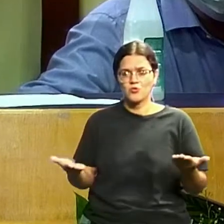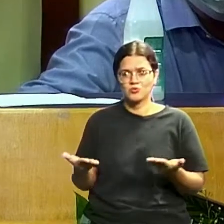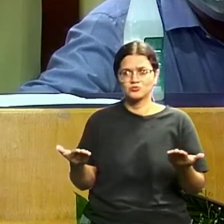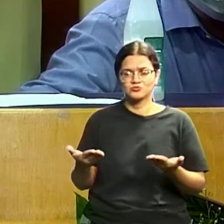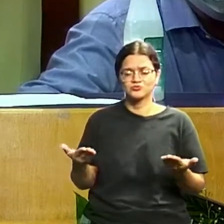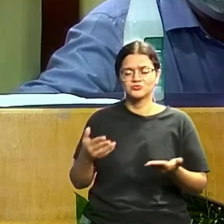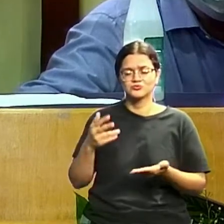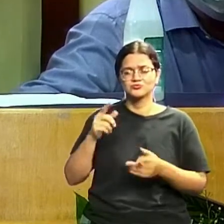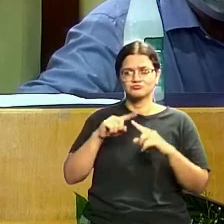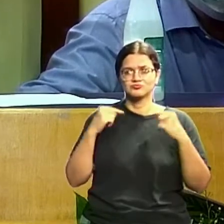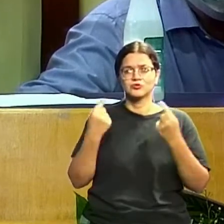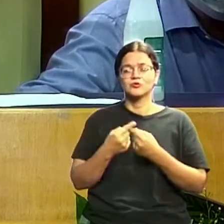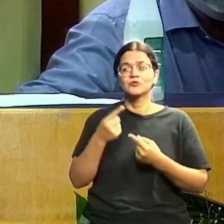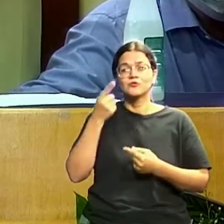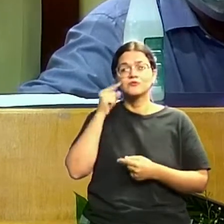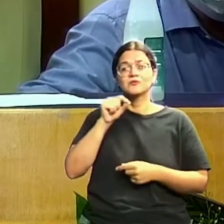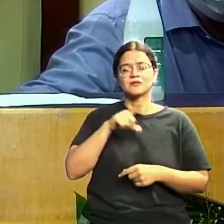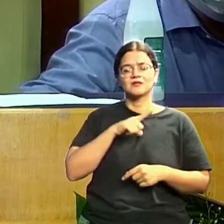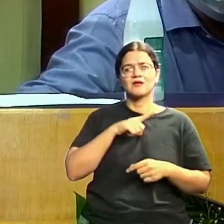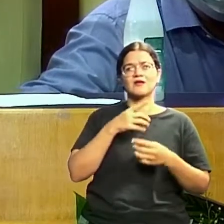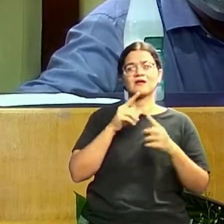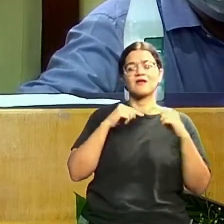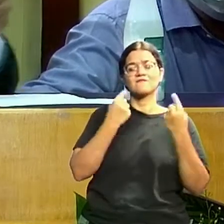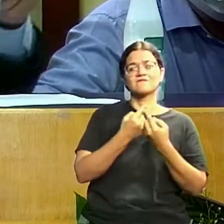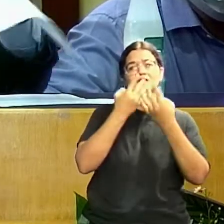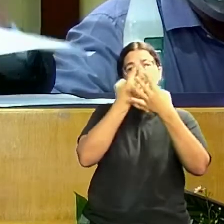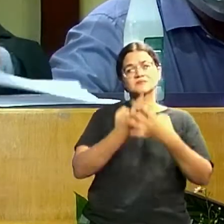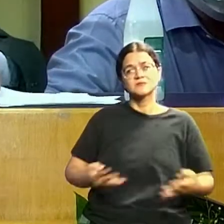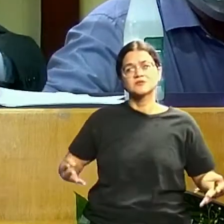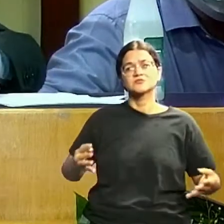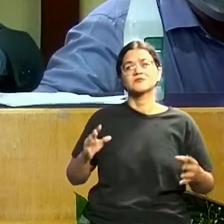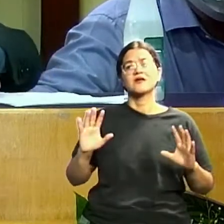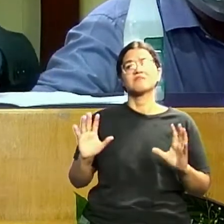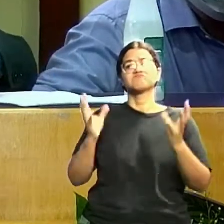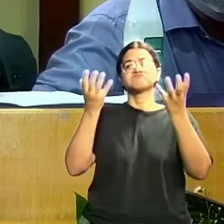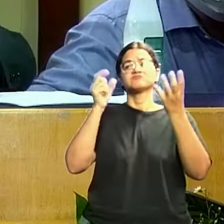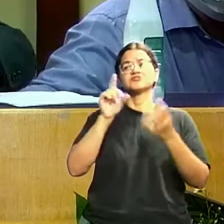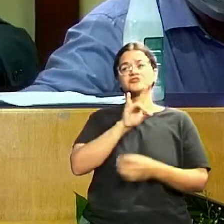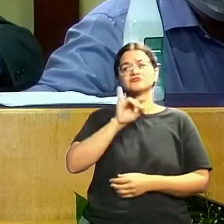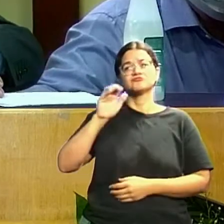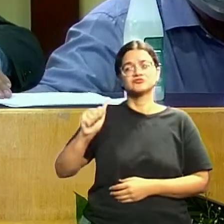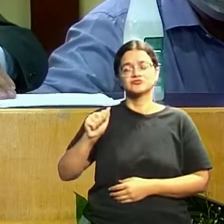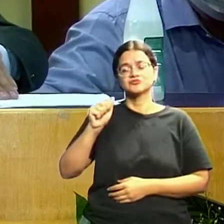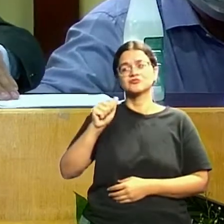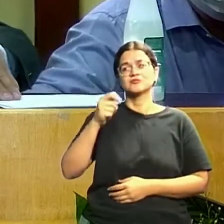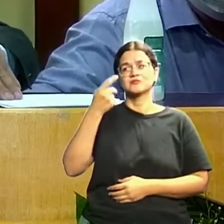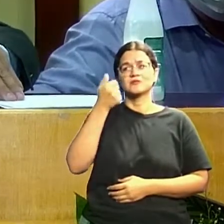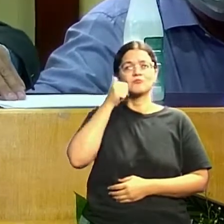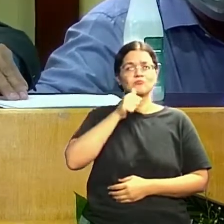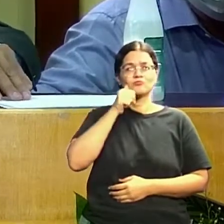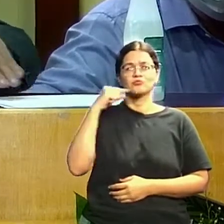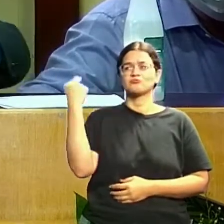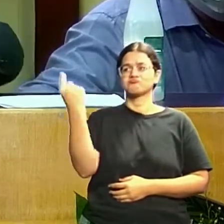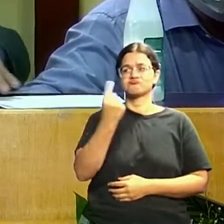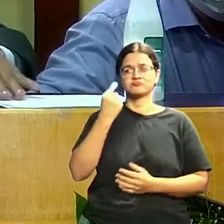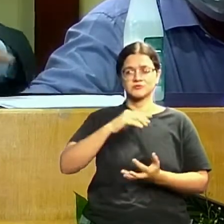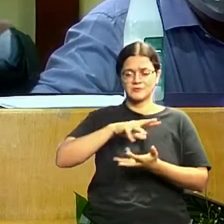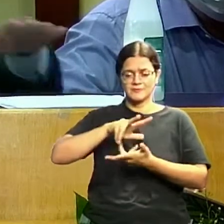hoje, considerando a sessão especial em comemoração ao Dia Internacional da Mulher.